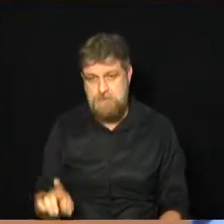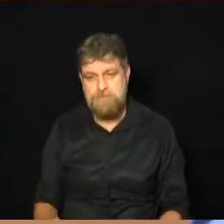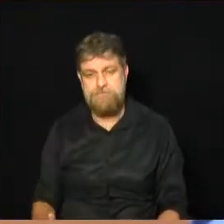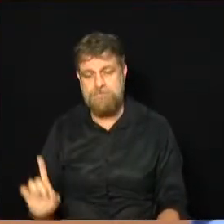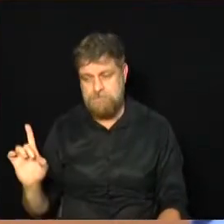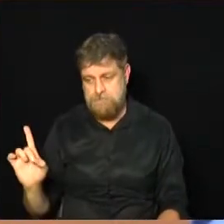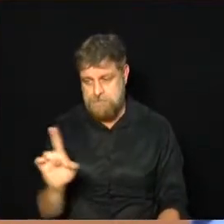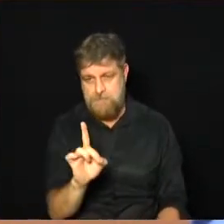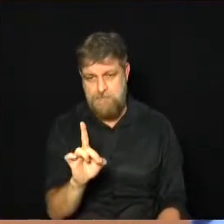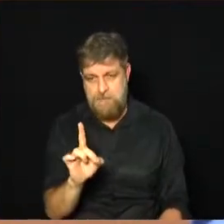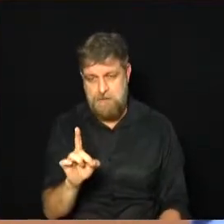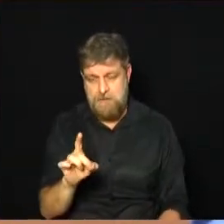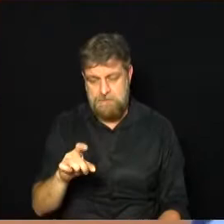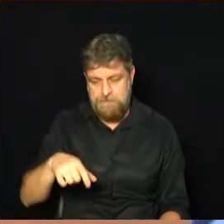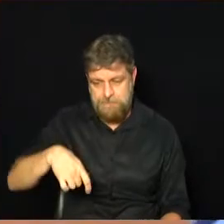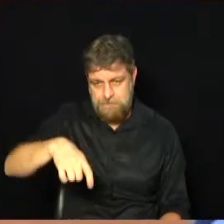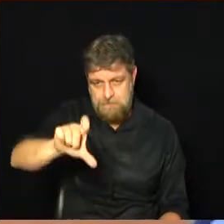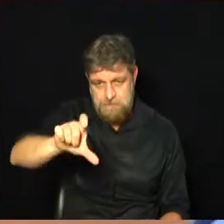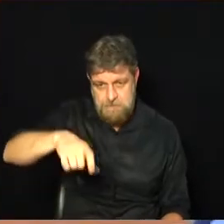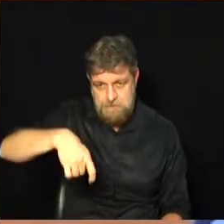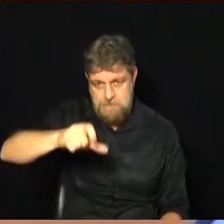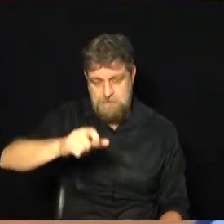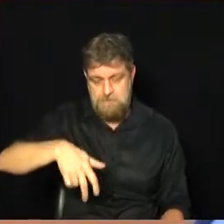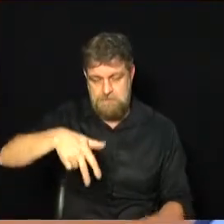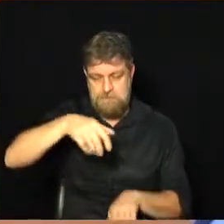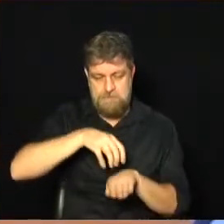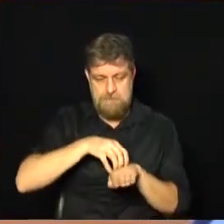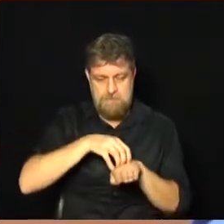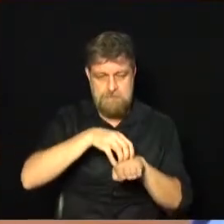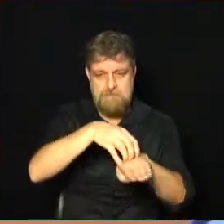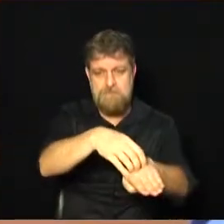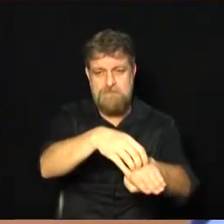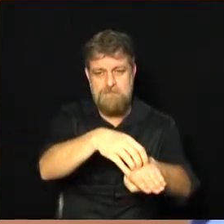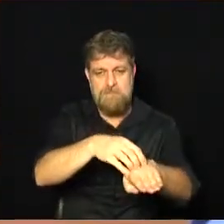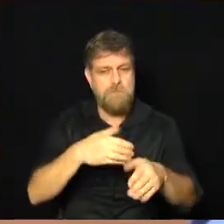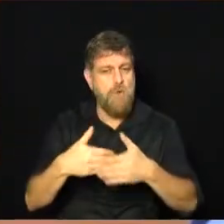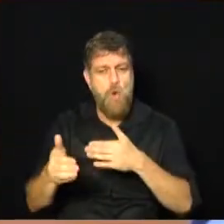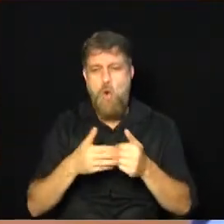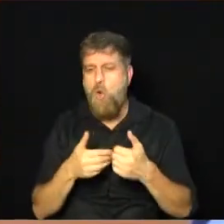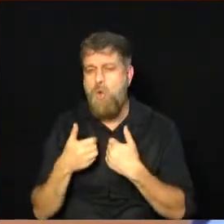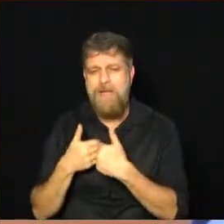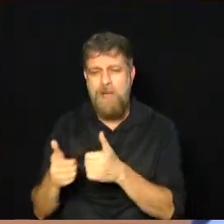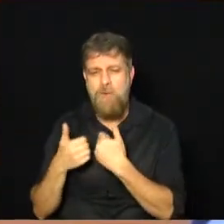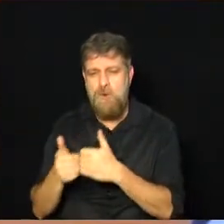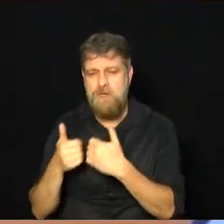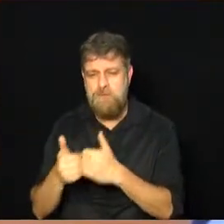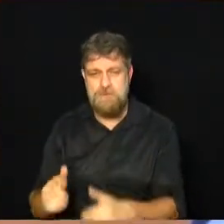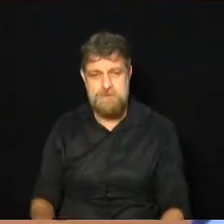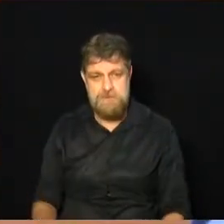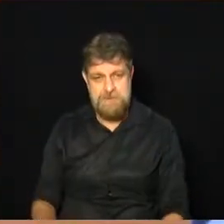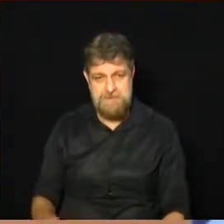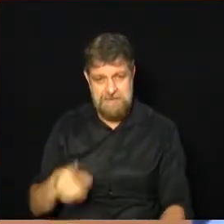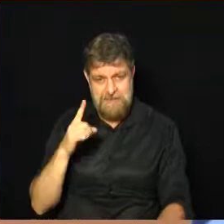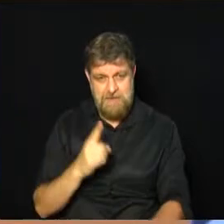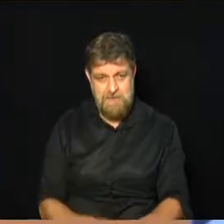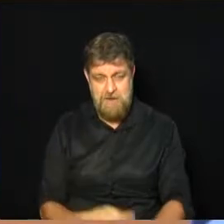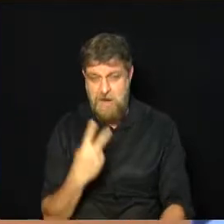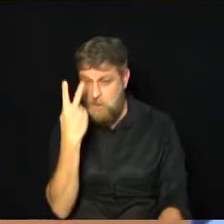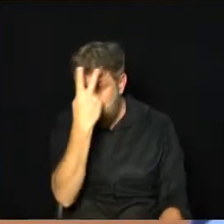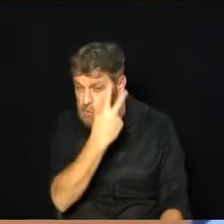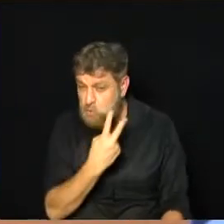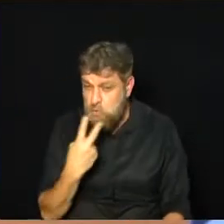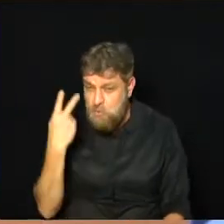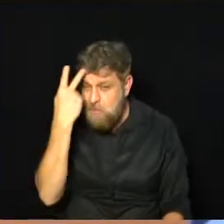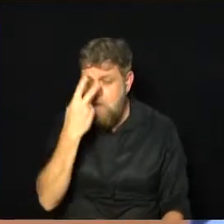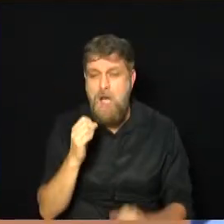ao fazer a validação do seu bilhete em qualquer ônibus, no espaço de até 2 horas, ele